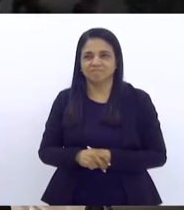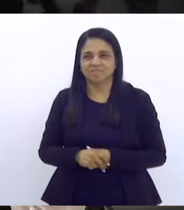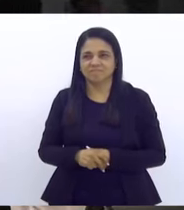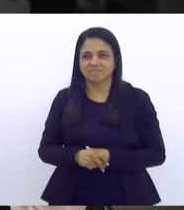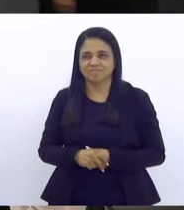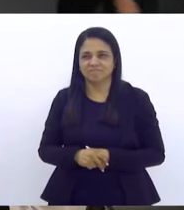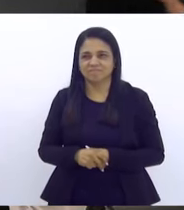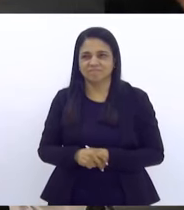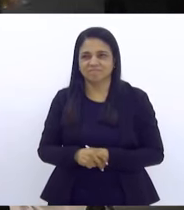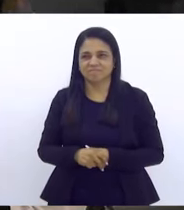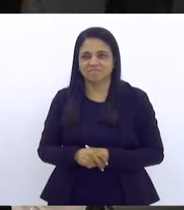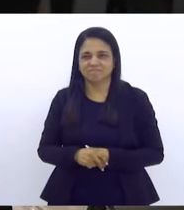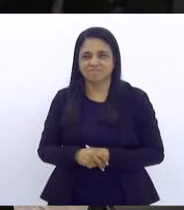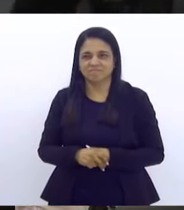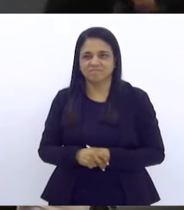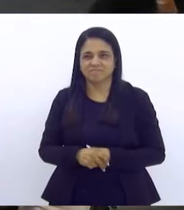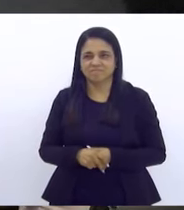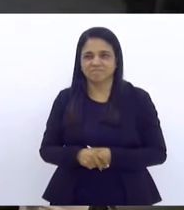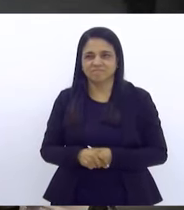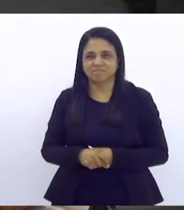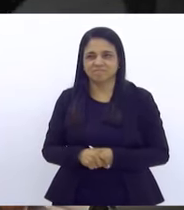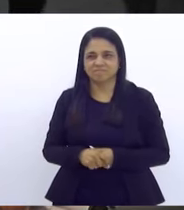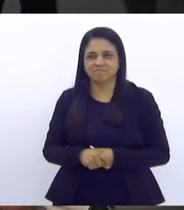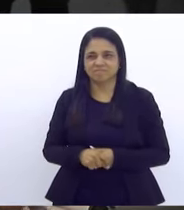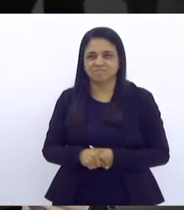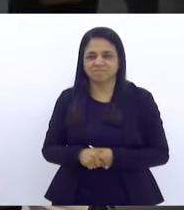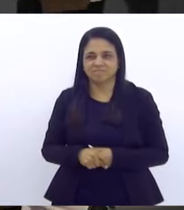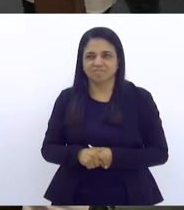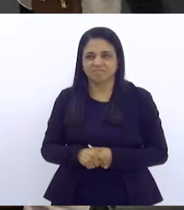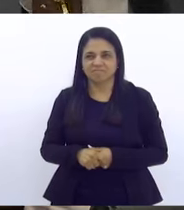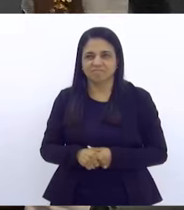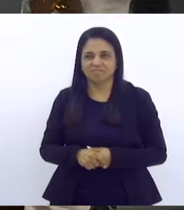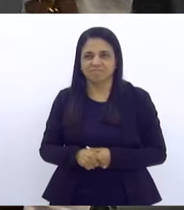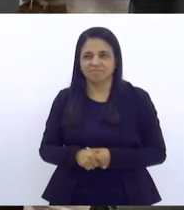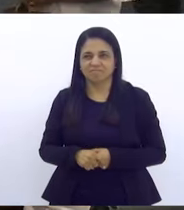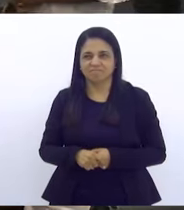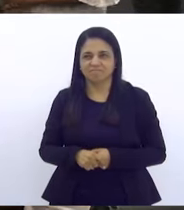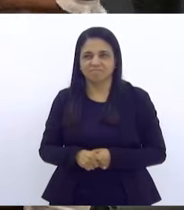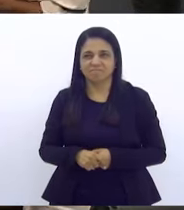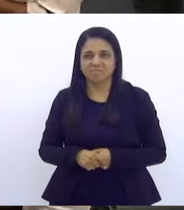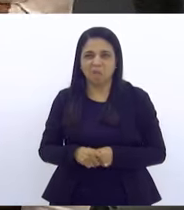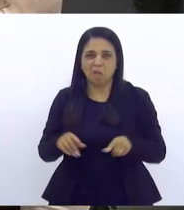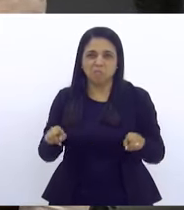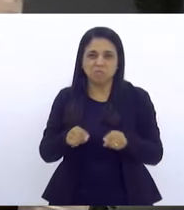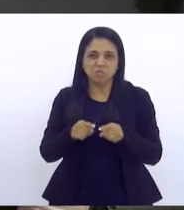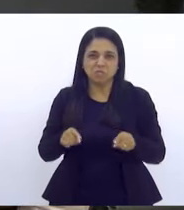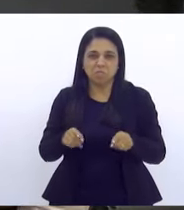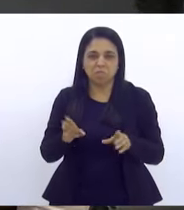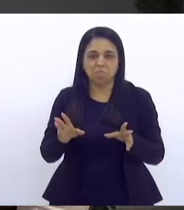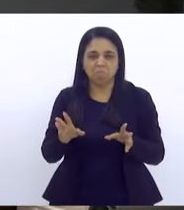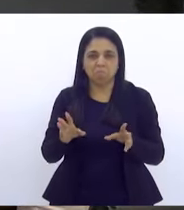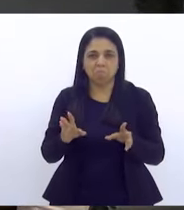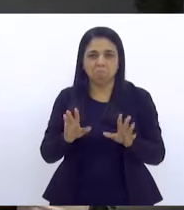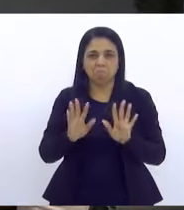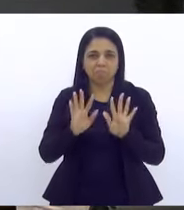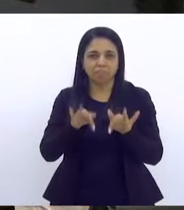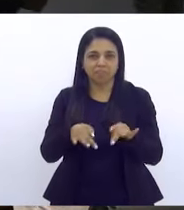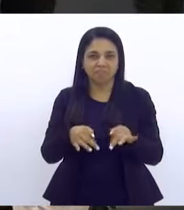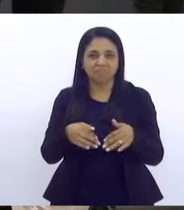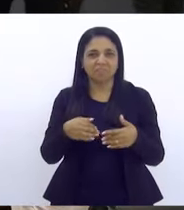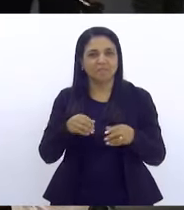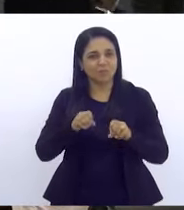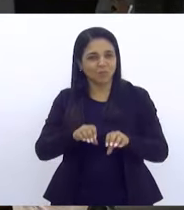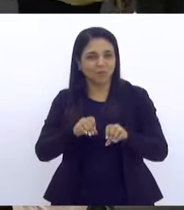Tiraram a musiquinha, podia ter deixado a musiquinha, elas voltando para o lugar. Aí tiraram a musiquinha. A educadora gosta disso,